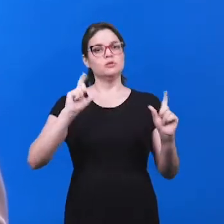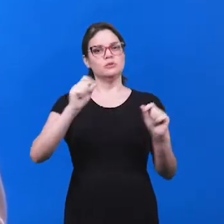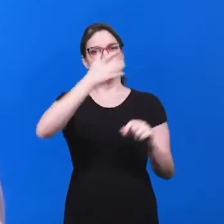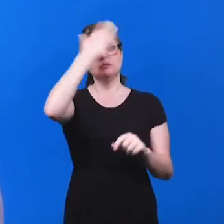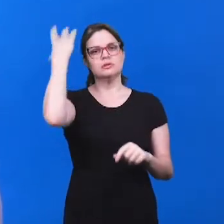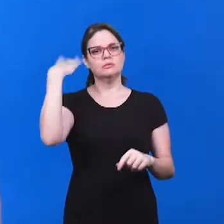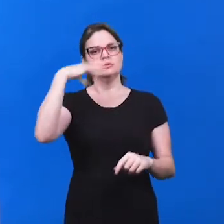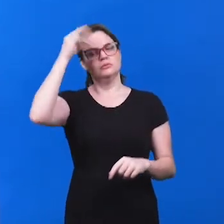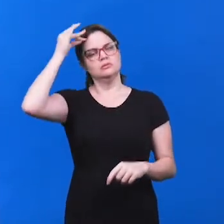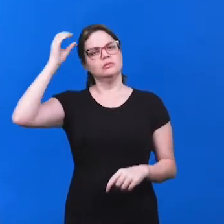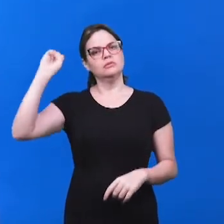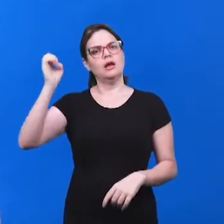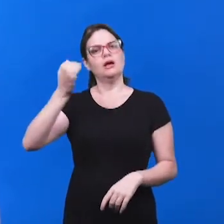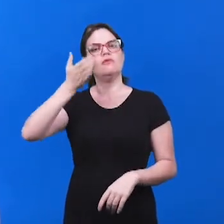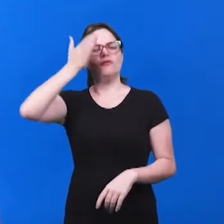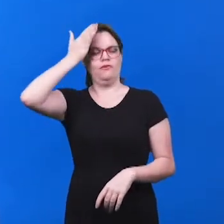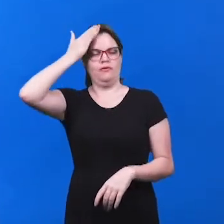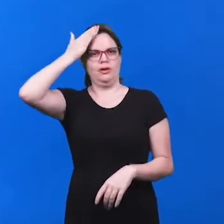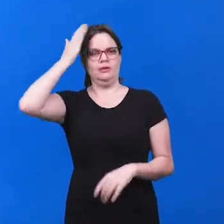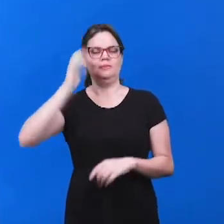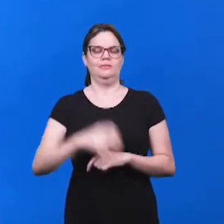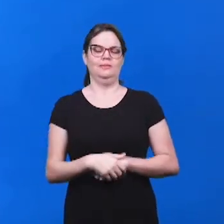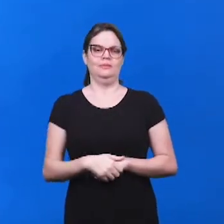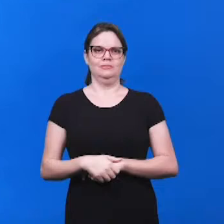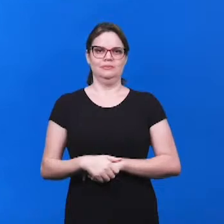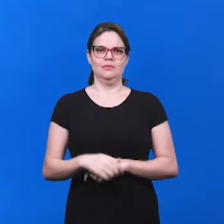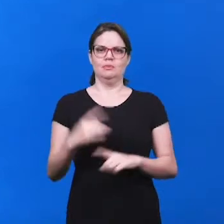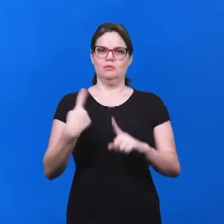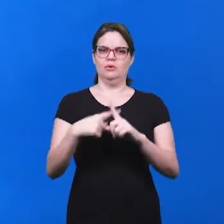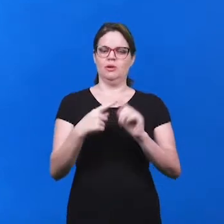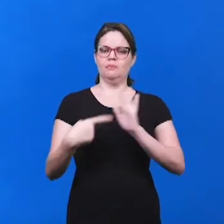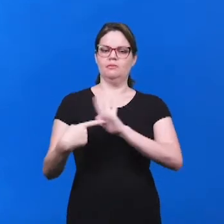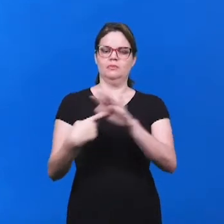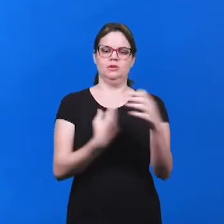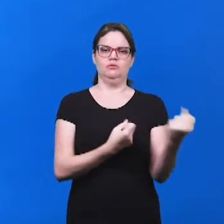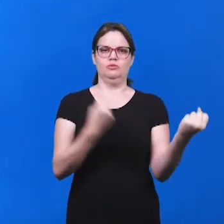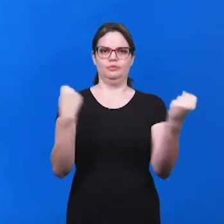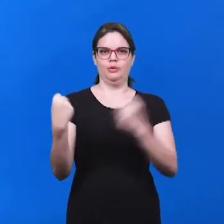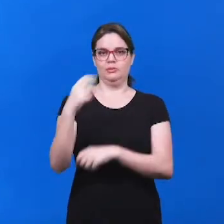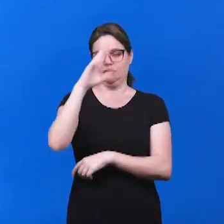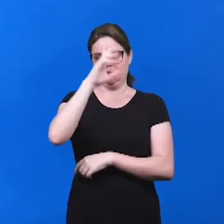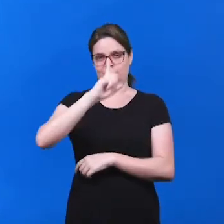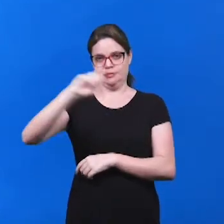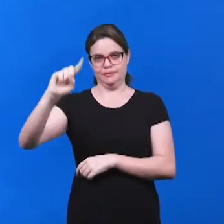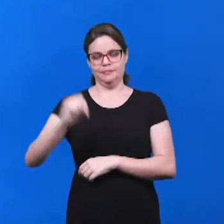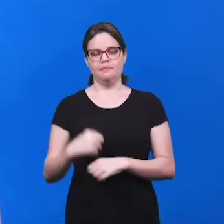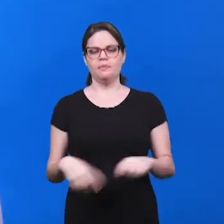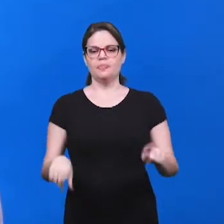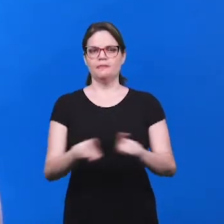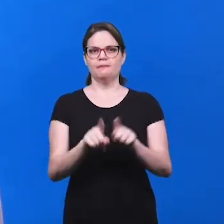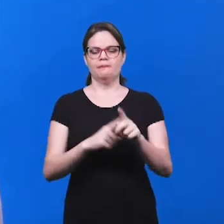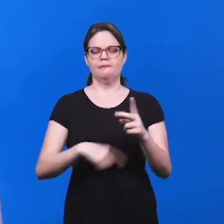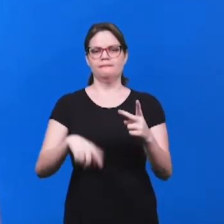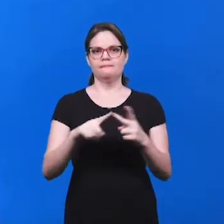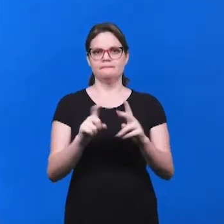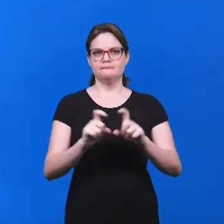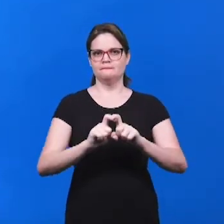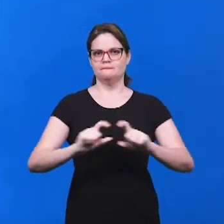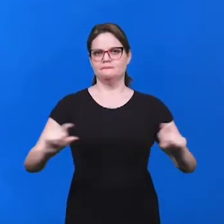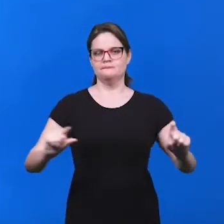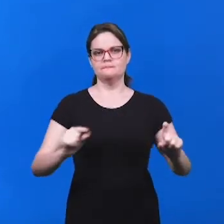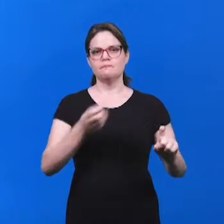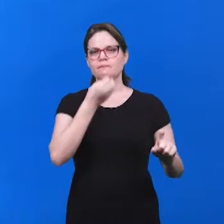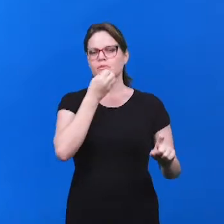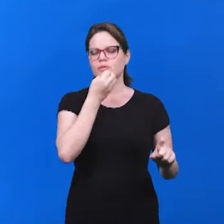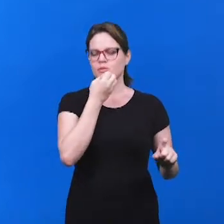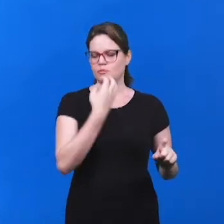do Espírito Santo, mas era demonstração de Espírito e poder. Também na sua segunda colocação, muito bem feito ali a respeito do